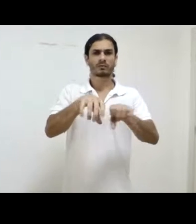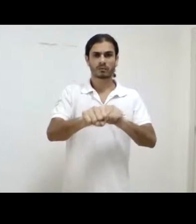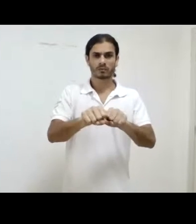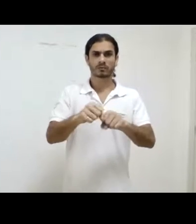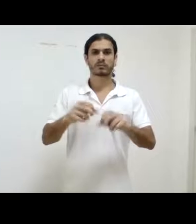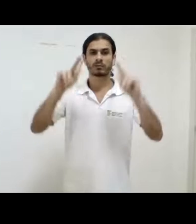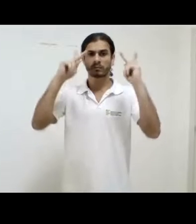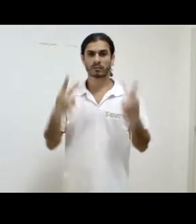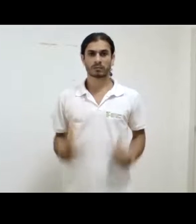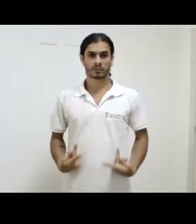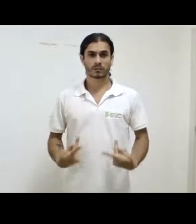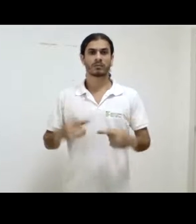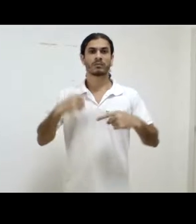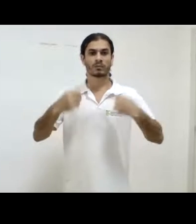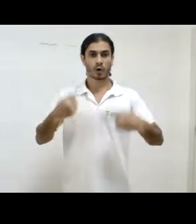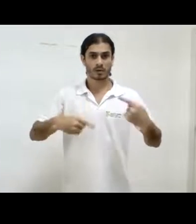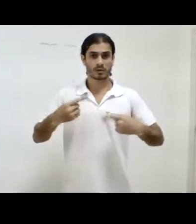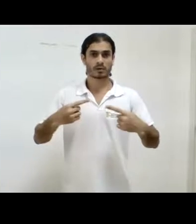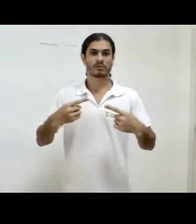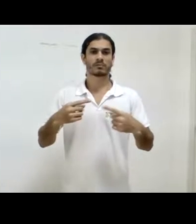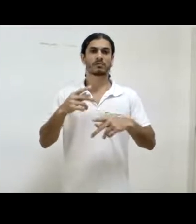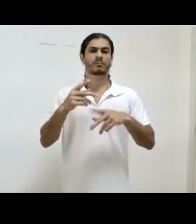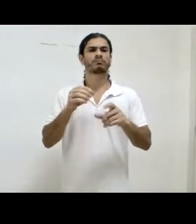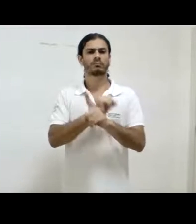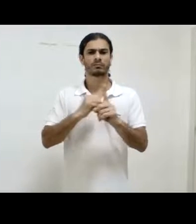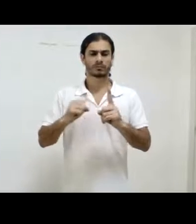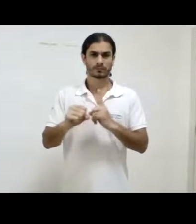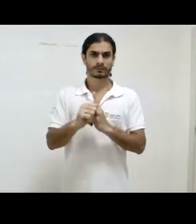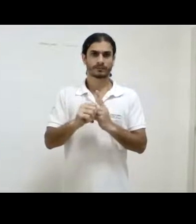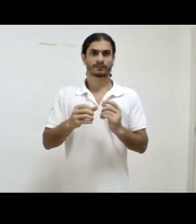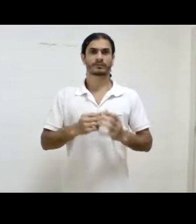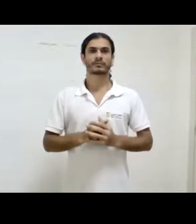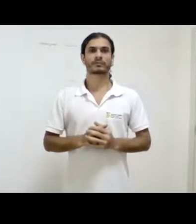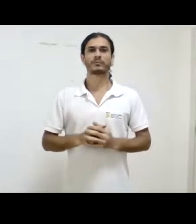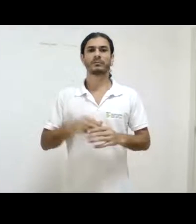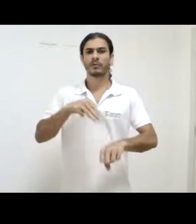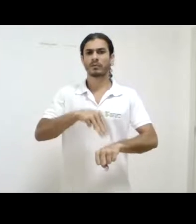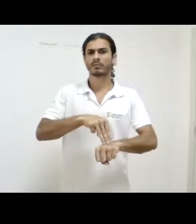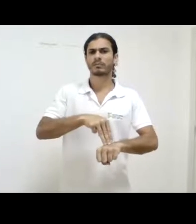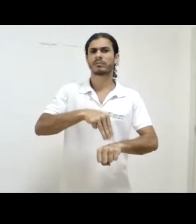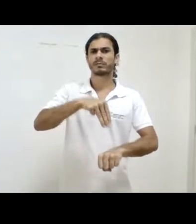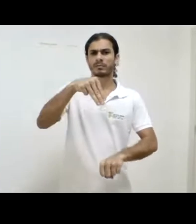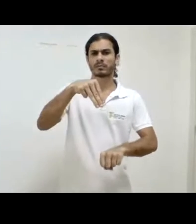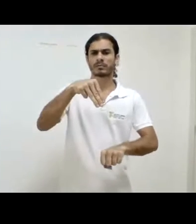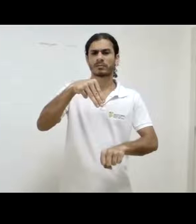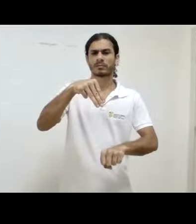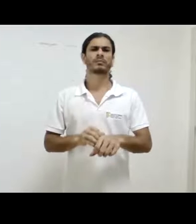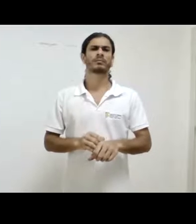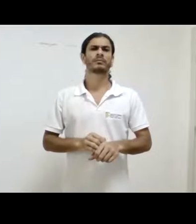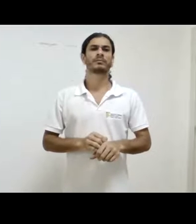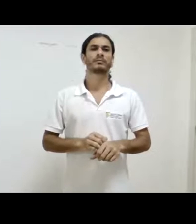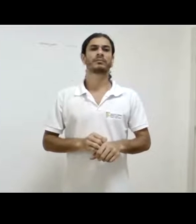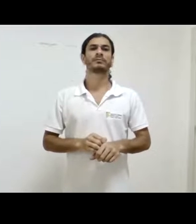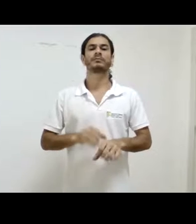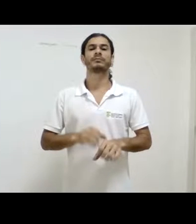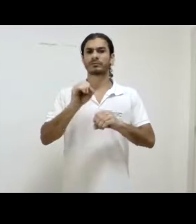licenciatura em Educação Física pela Universidade Federal do Espírito Santo, mestrada em Educação pela Universidade Federal do Espírito Santo e doutorada em